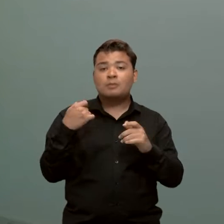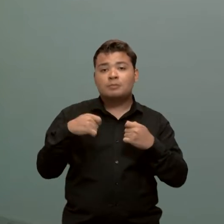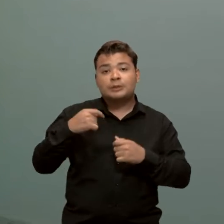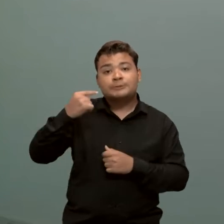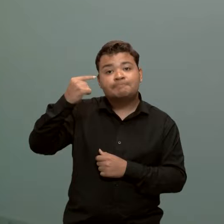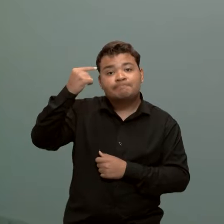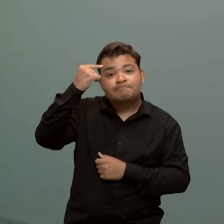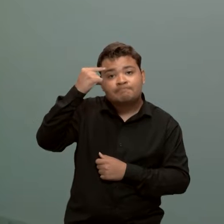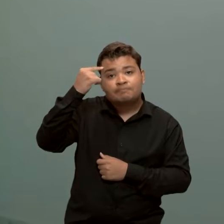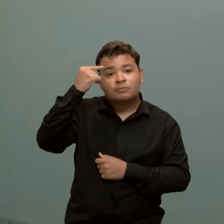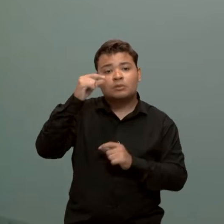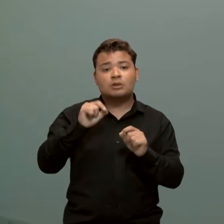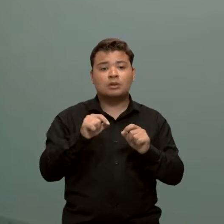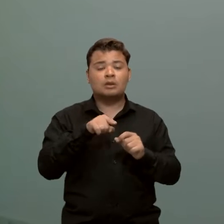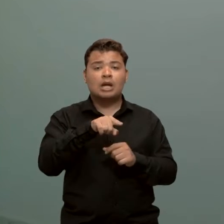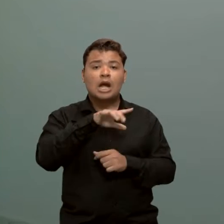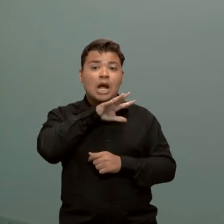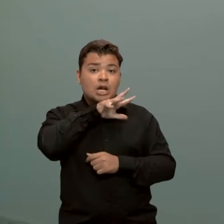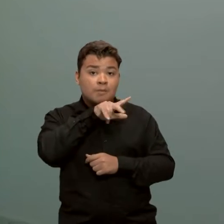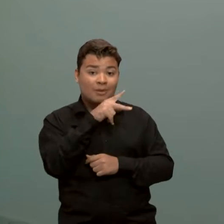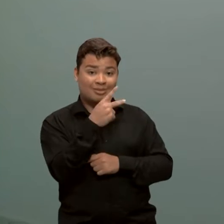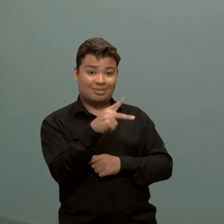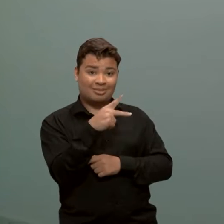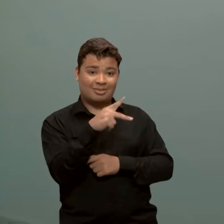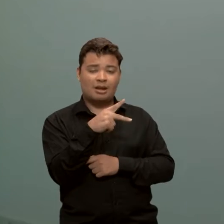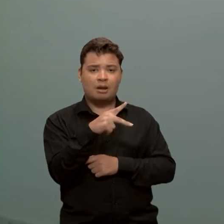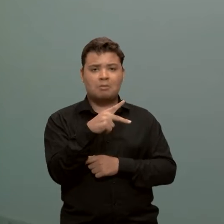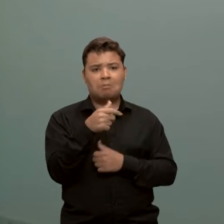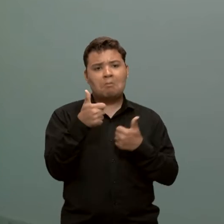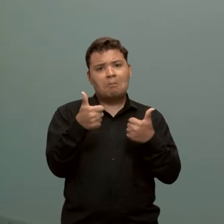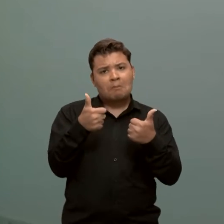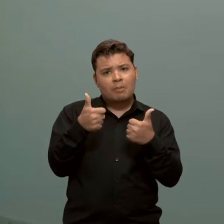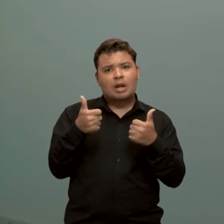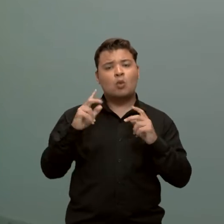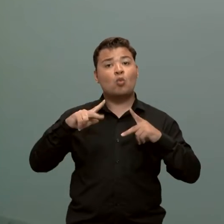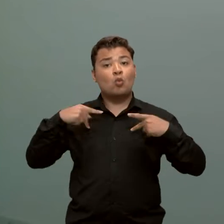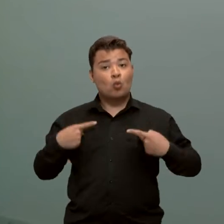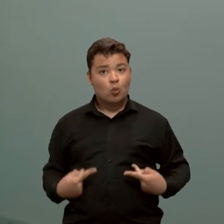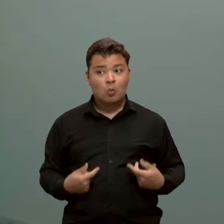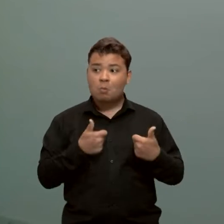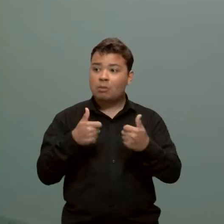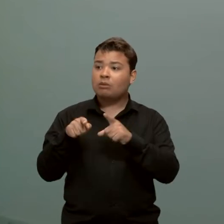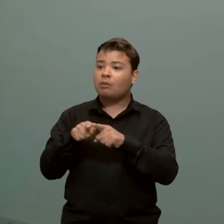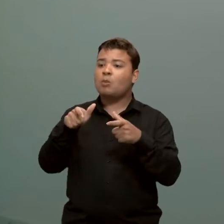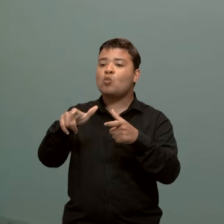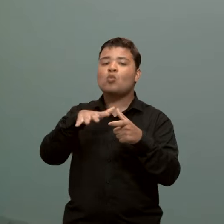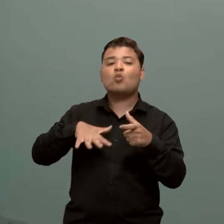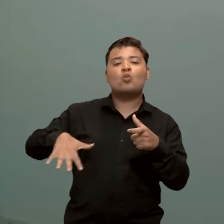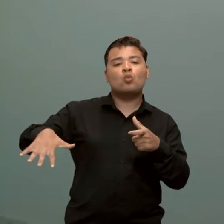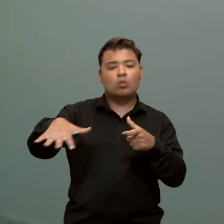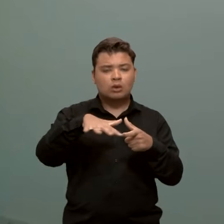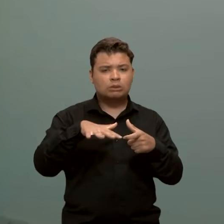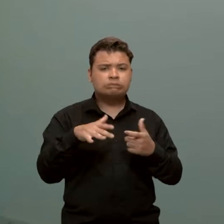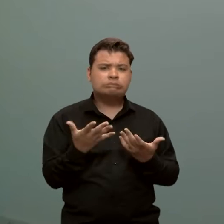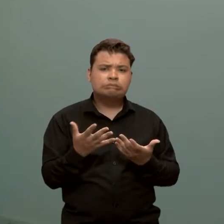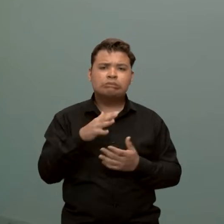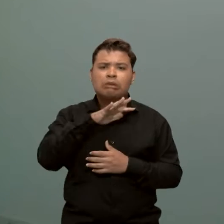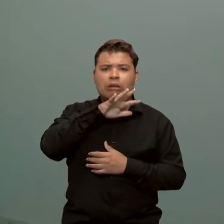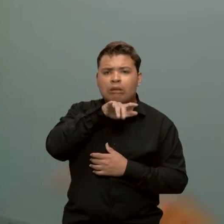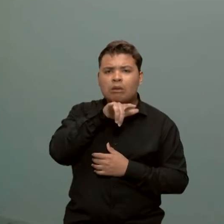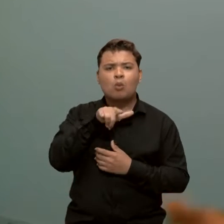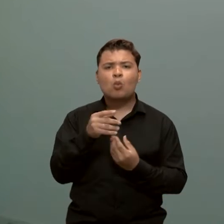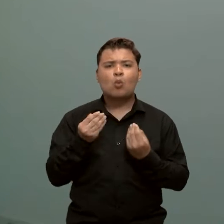indissociável o bem-estar do animal, do ser humano e do ambiente. Como é que esse animal fica? O